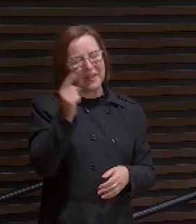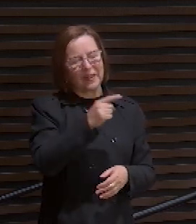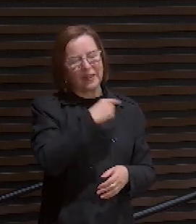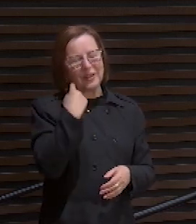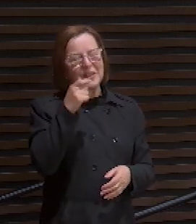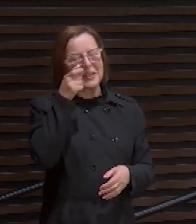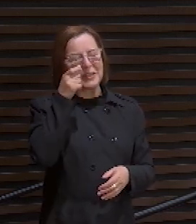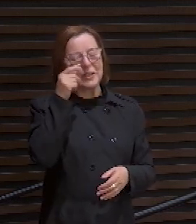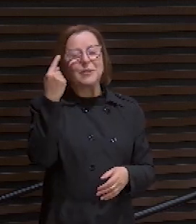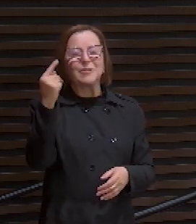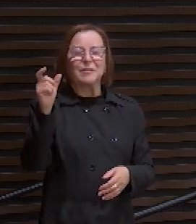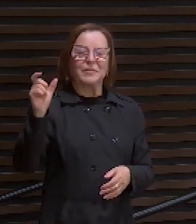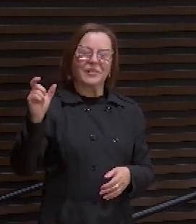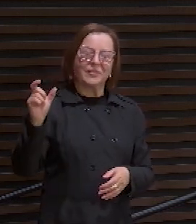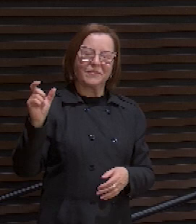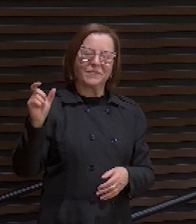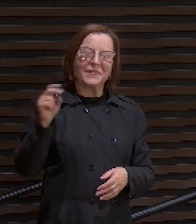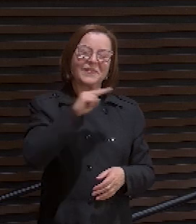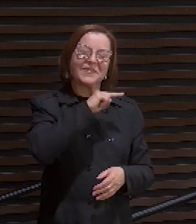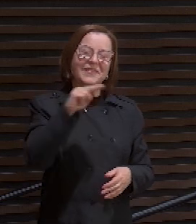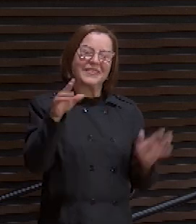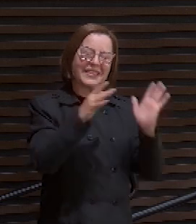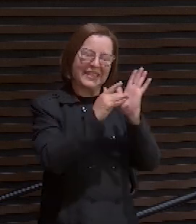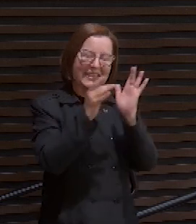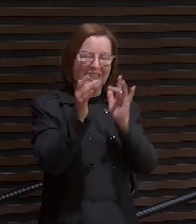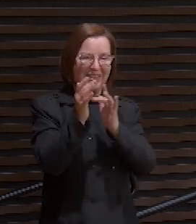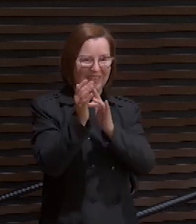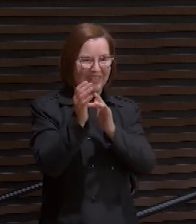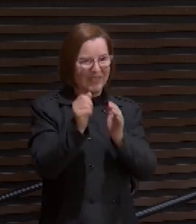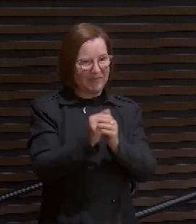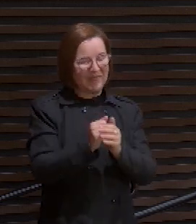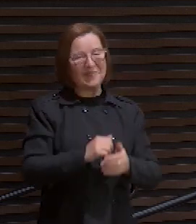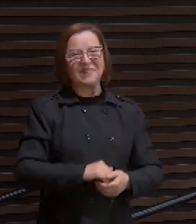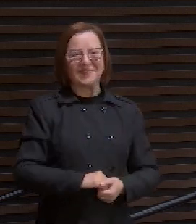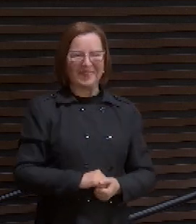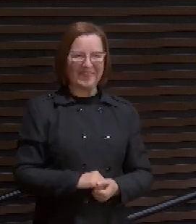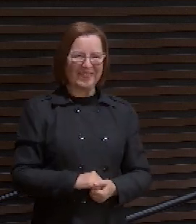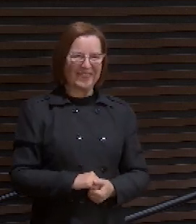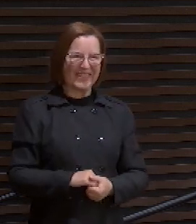atenção na tua palavra. Em nome de Jesus. Amém.